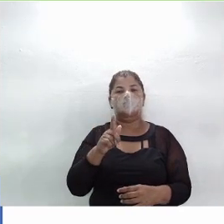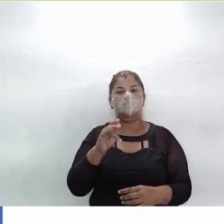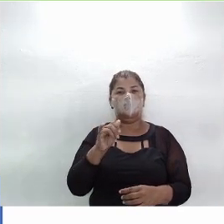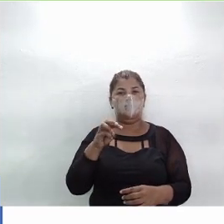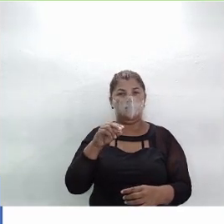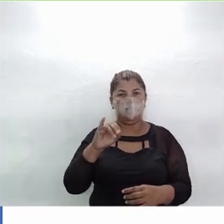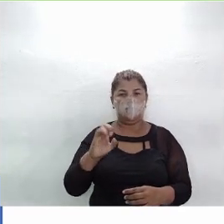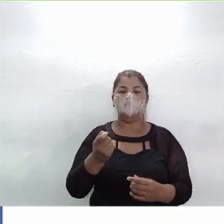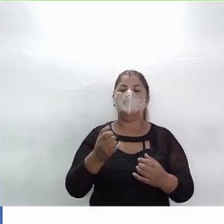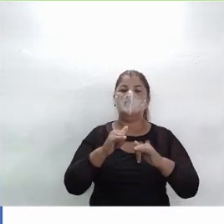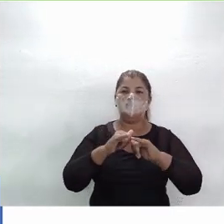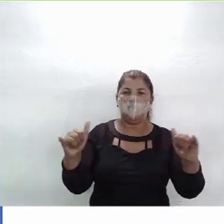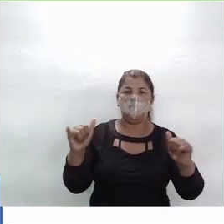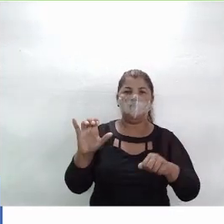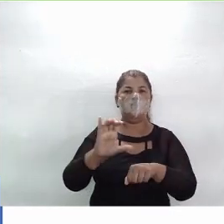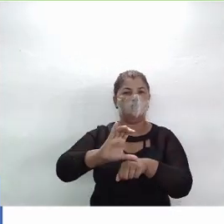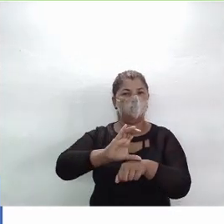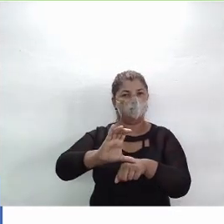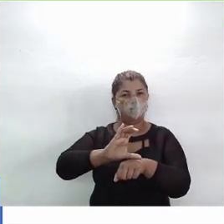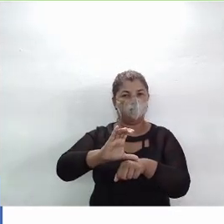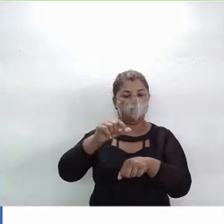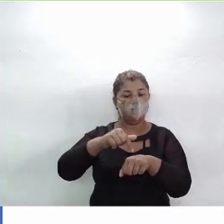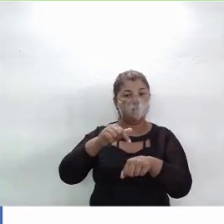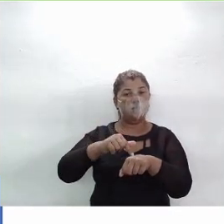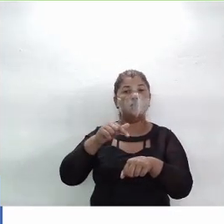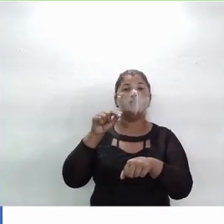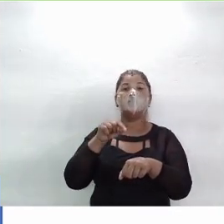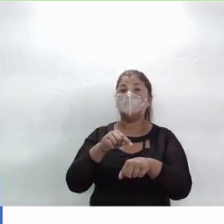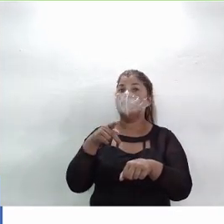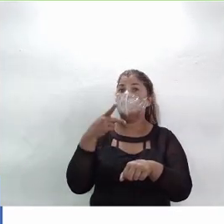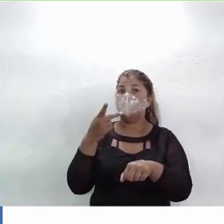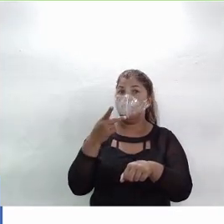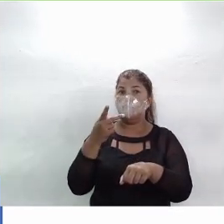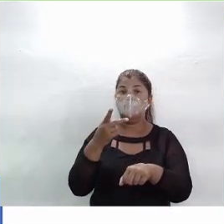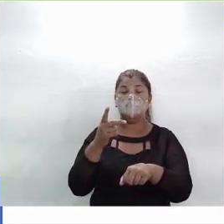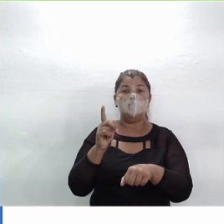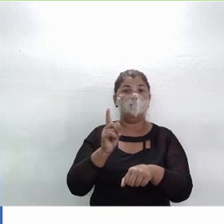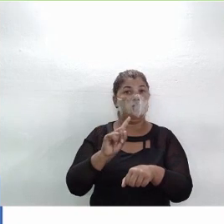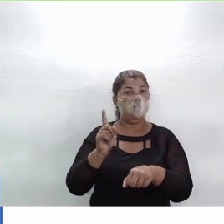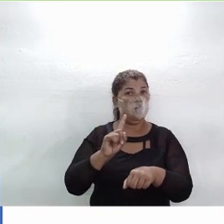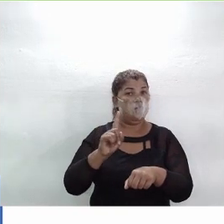que promulgou a Constituição, ele disse, não é